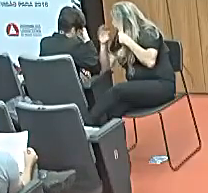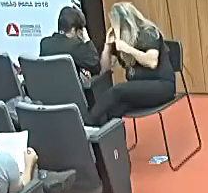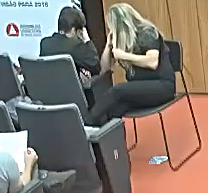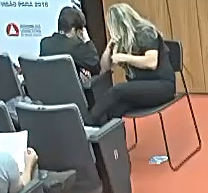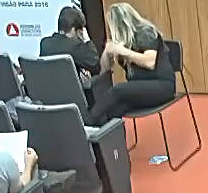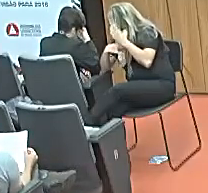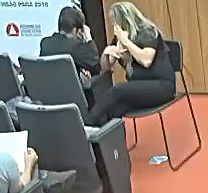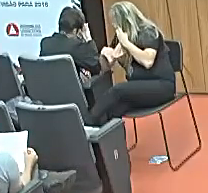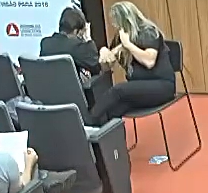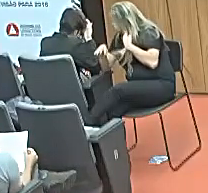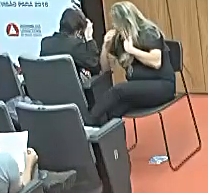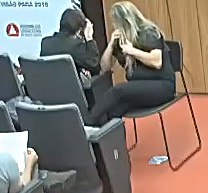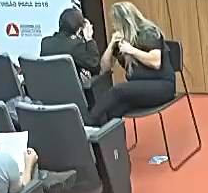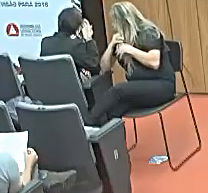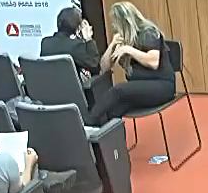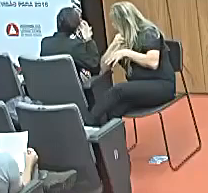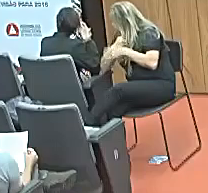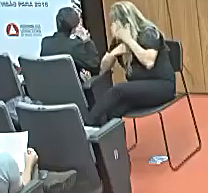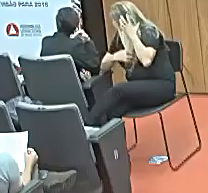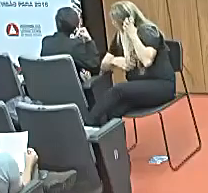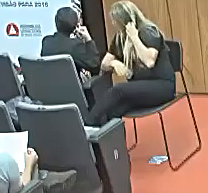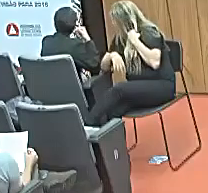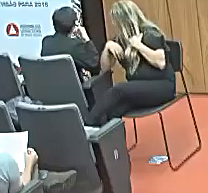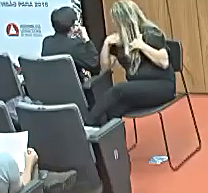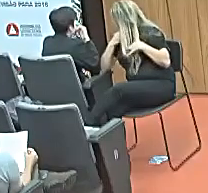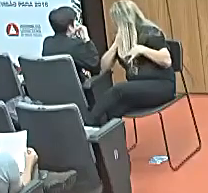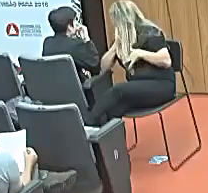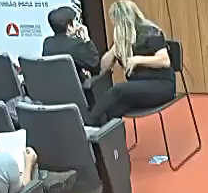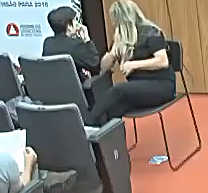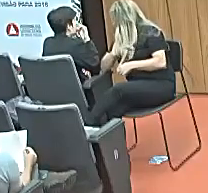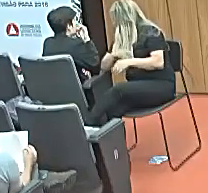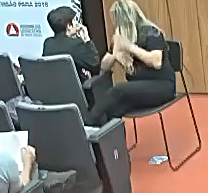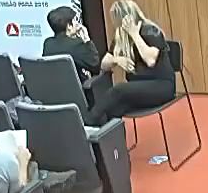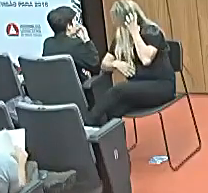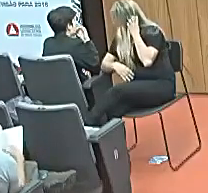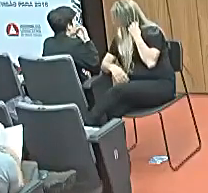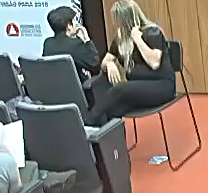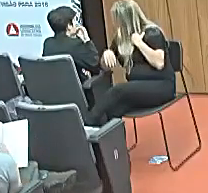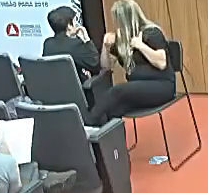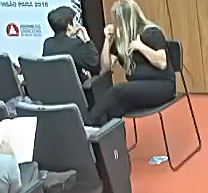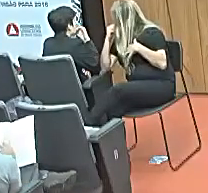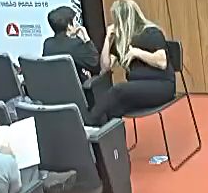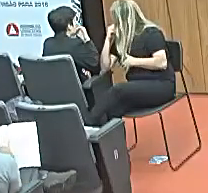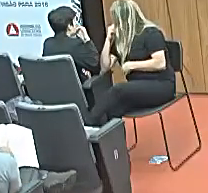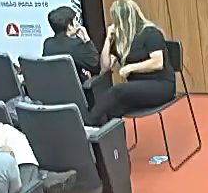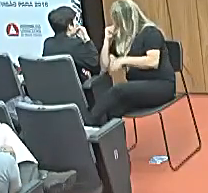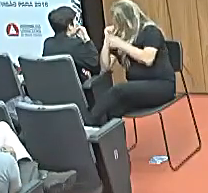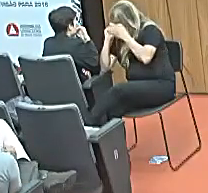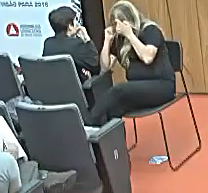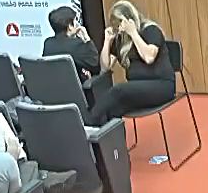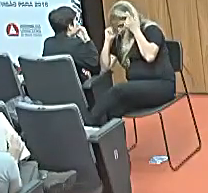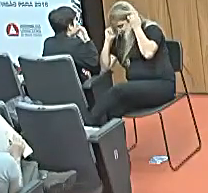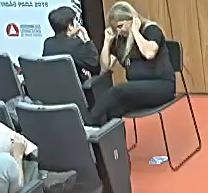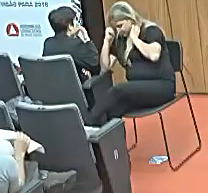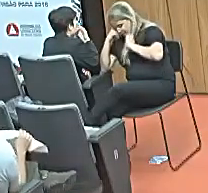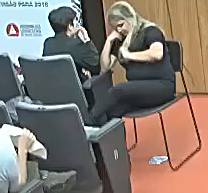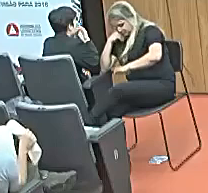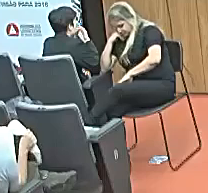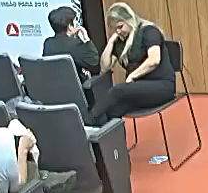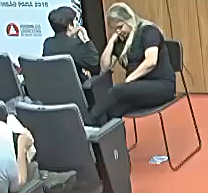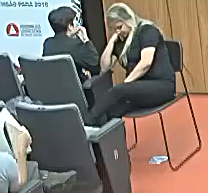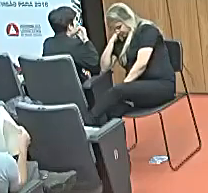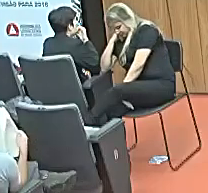para ser aprovada e uma outra foi a incluir a capoeira como modalidade nos jogos do interior de minas jimi que já